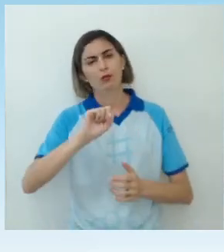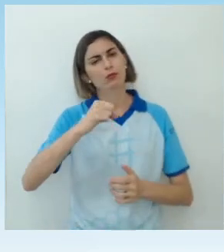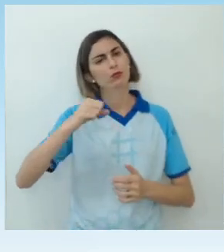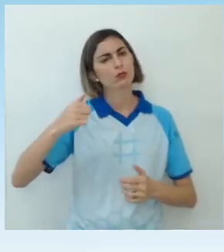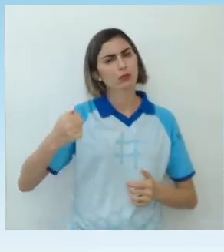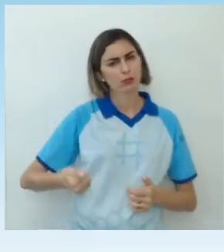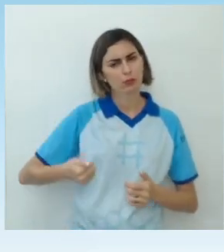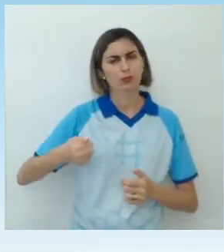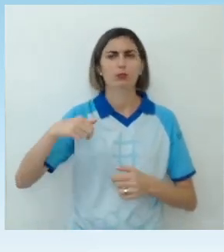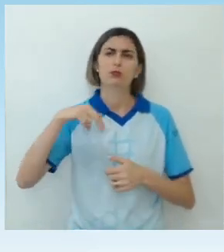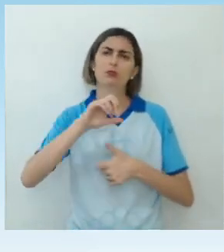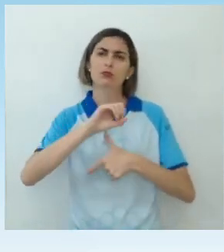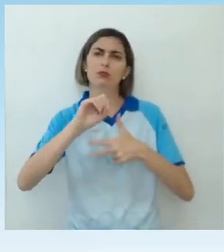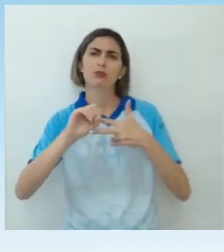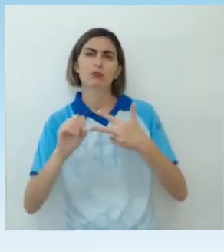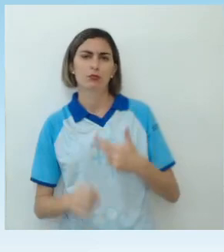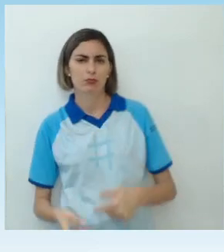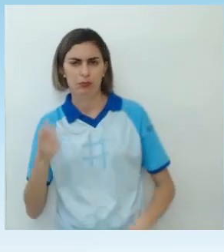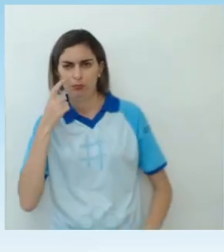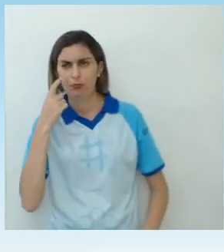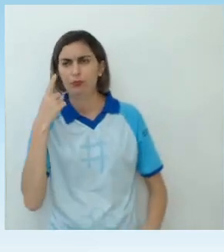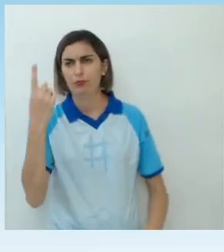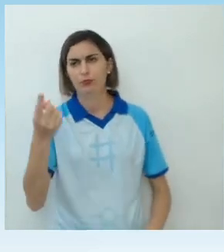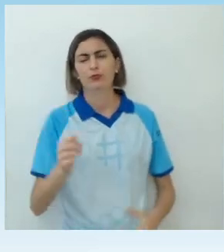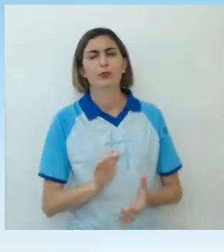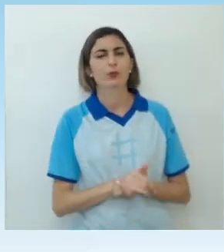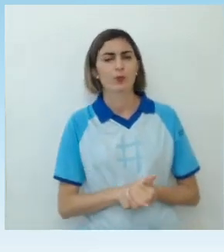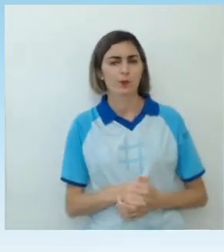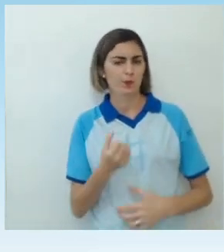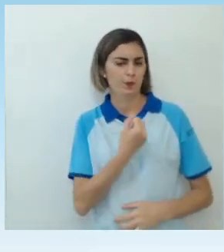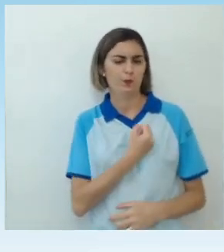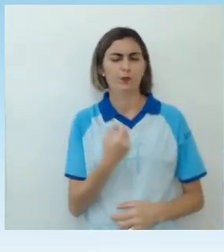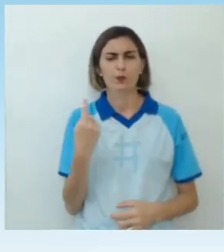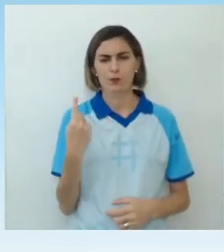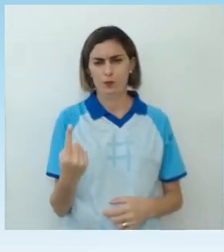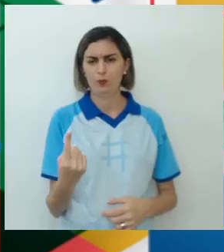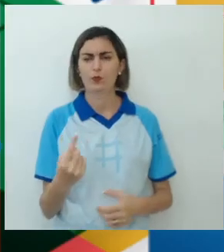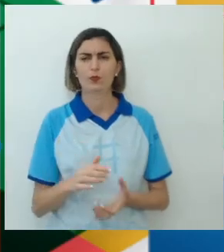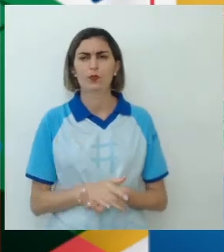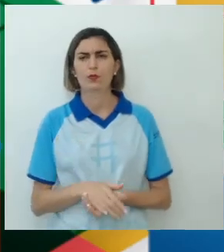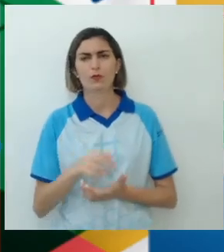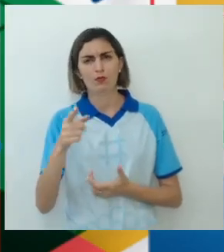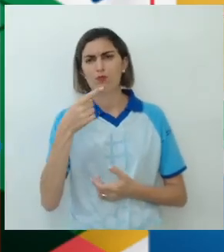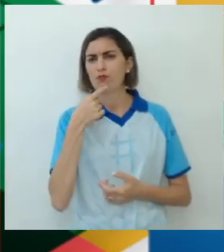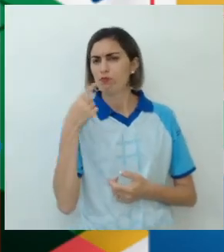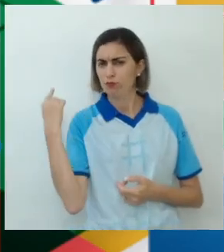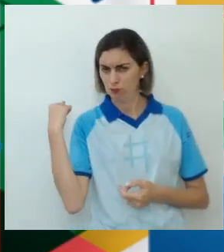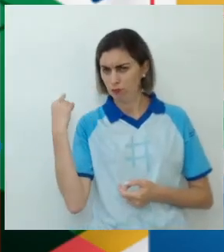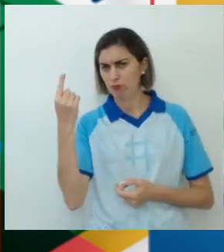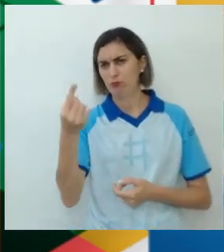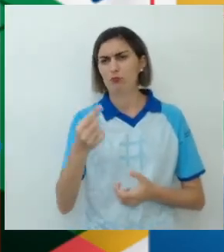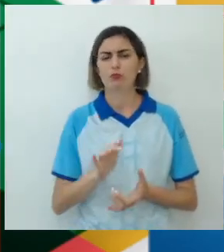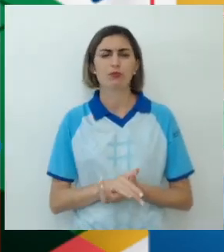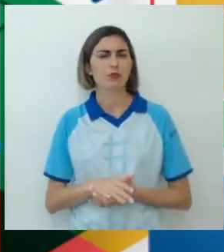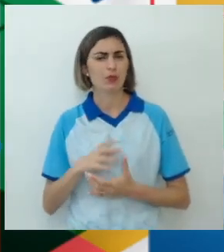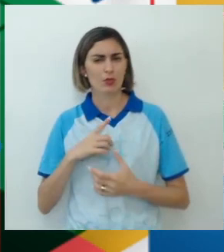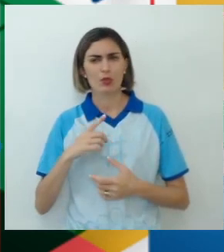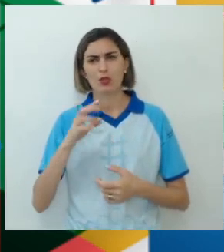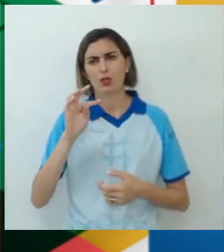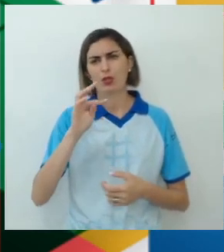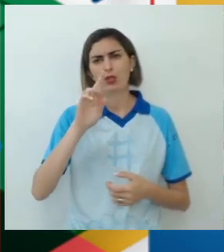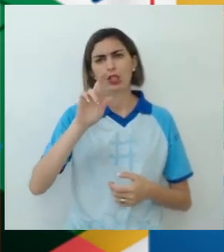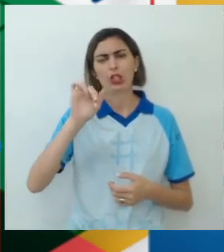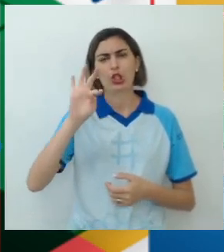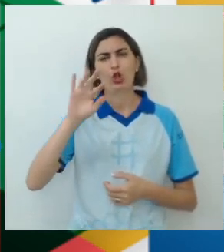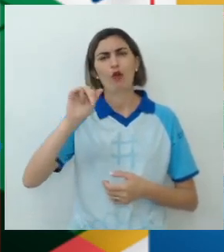no Enem. Vamos dar uma olhada? A questão diz assim, questão número 1, a questão recente aí, tá? O triptofano